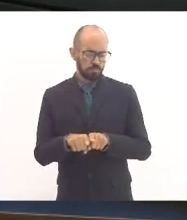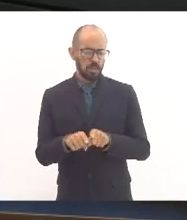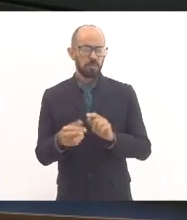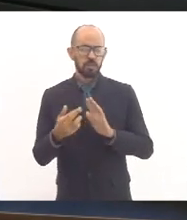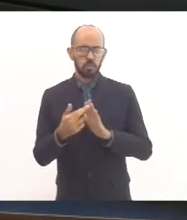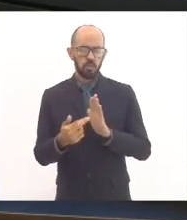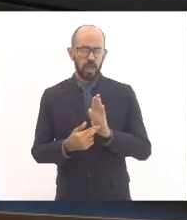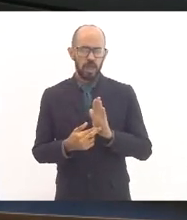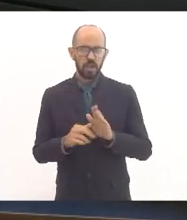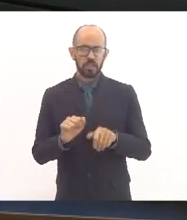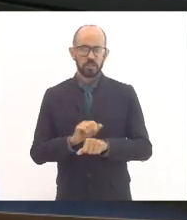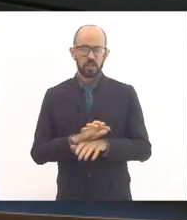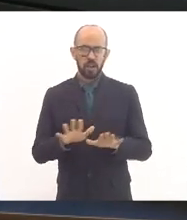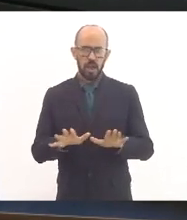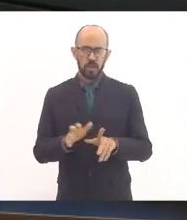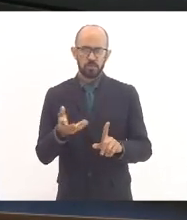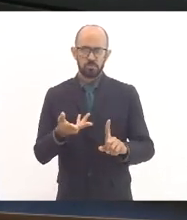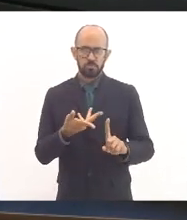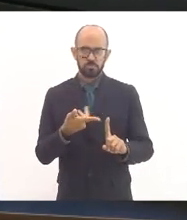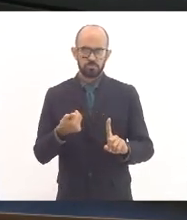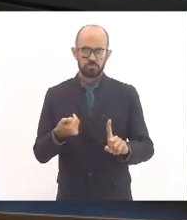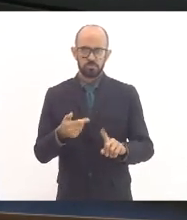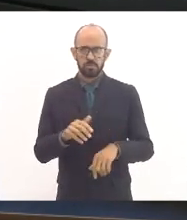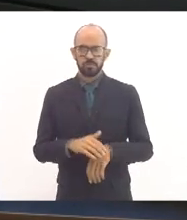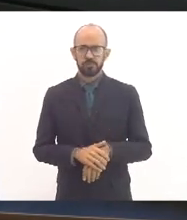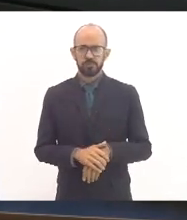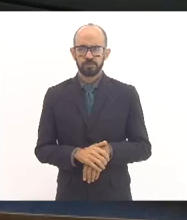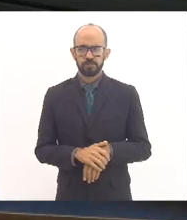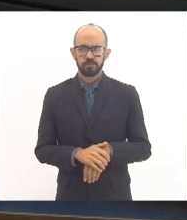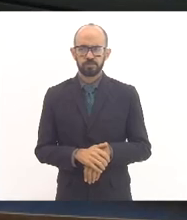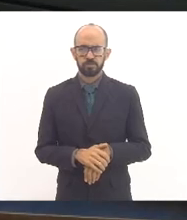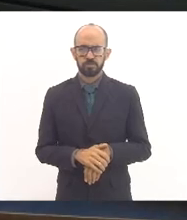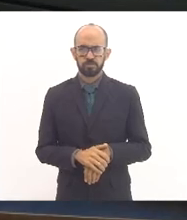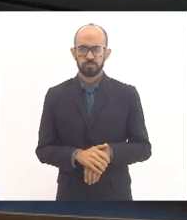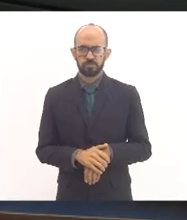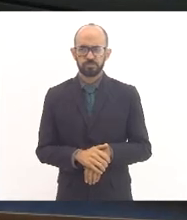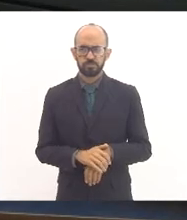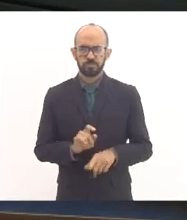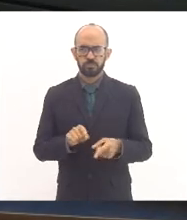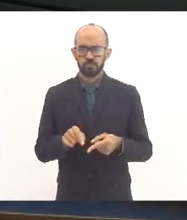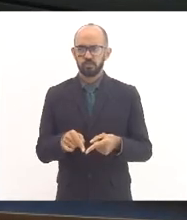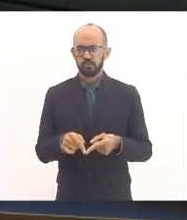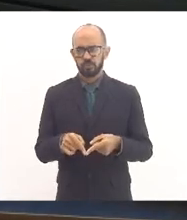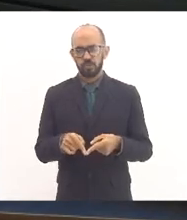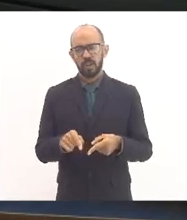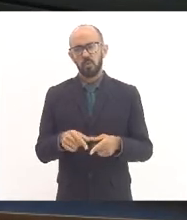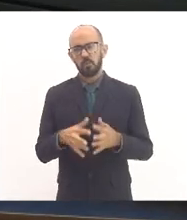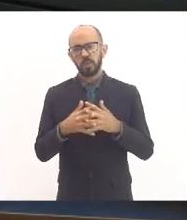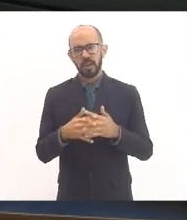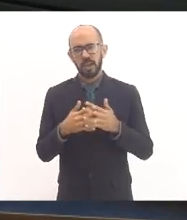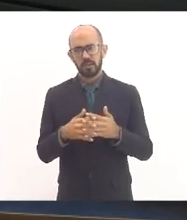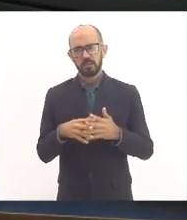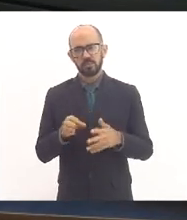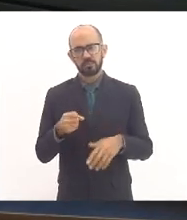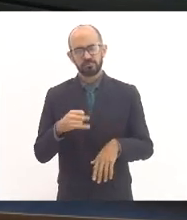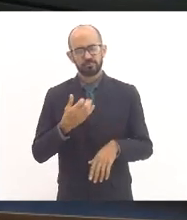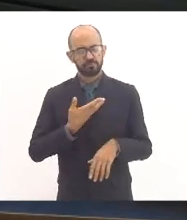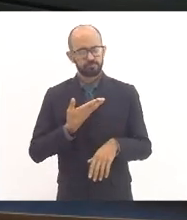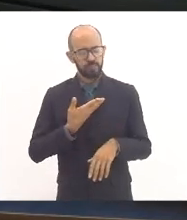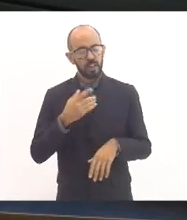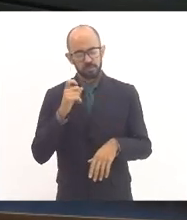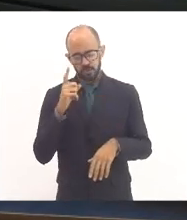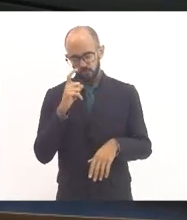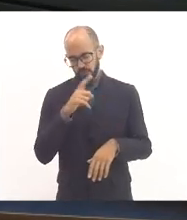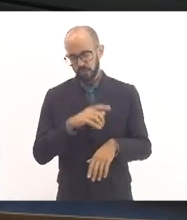com critérios meritocracia tem que ter critério objetivo você não é amigo se não é complicado e o cara tá lá no é